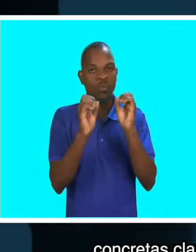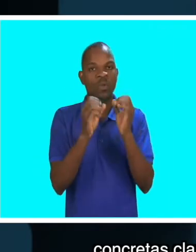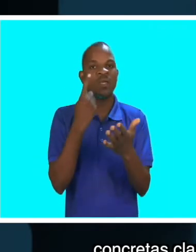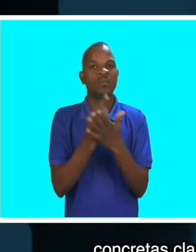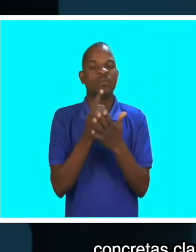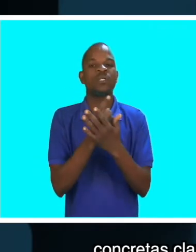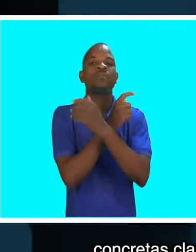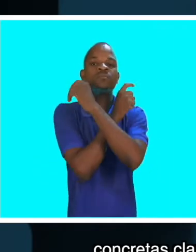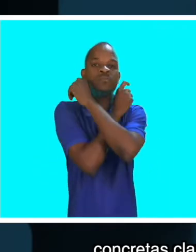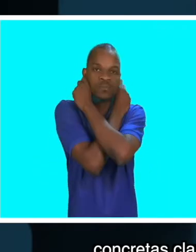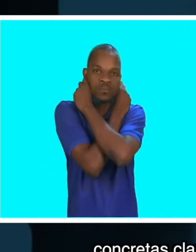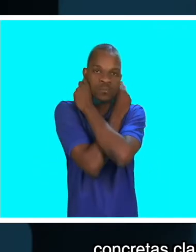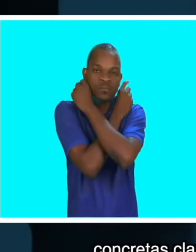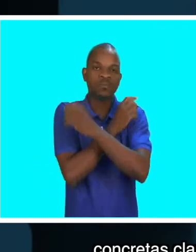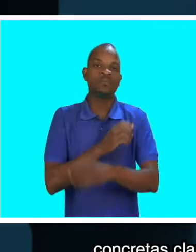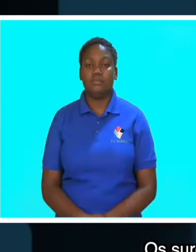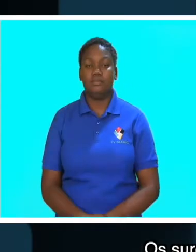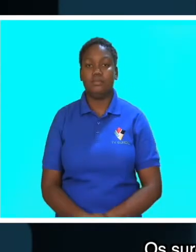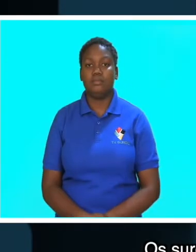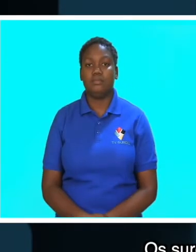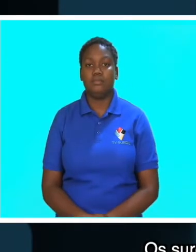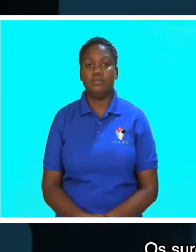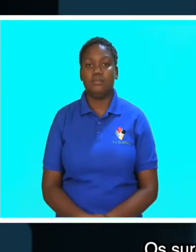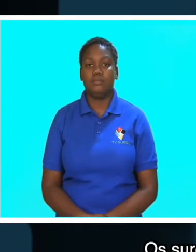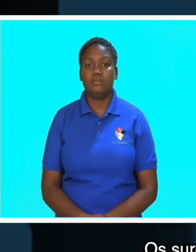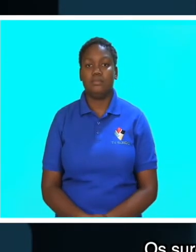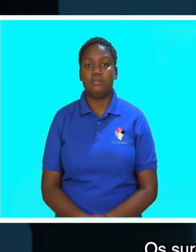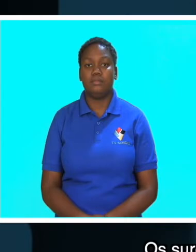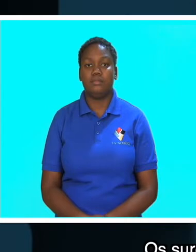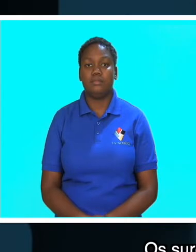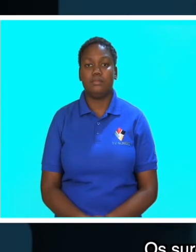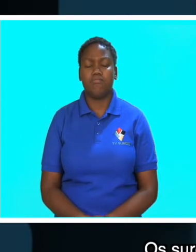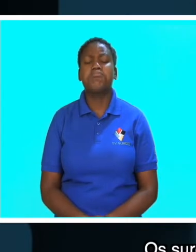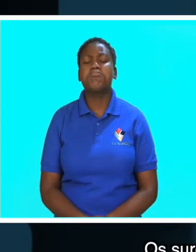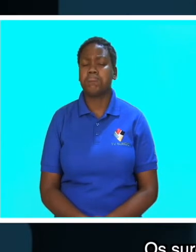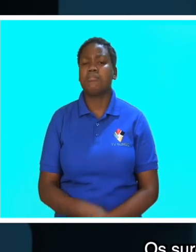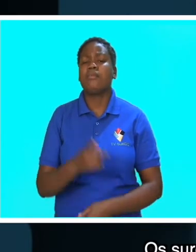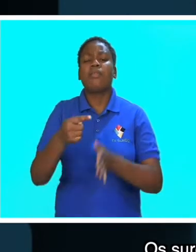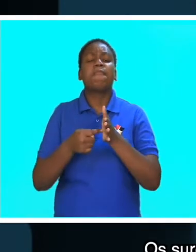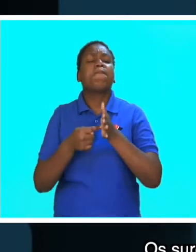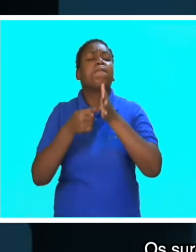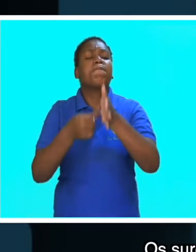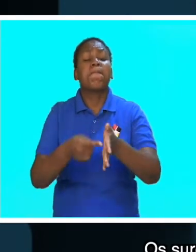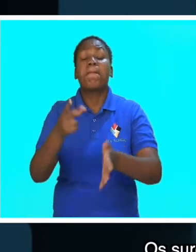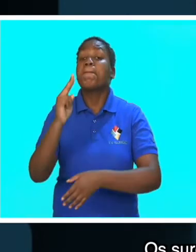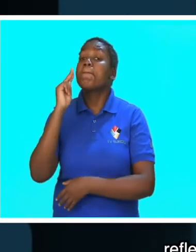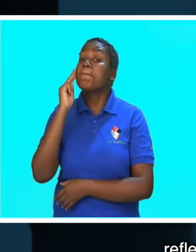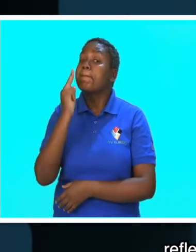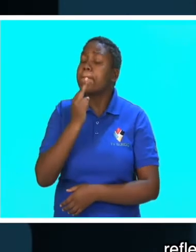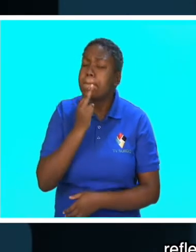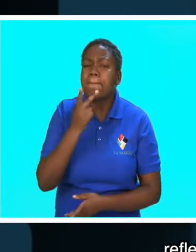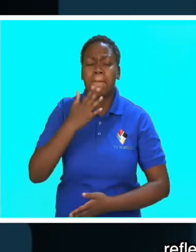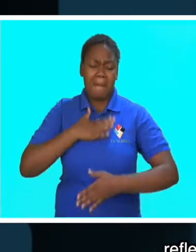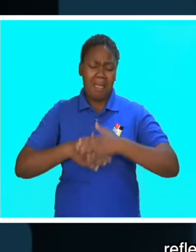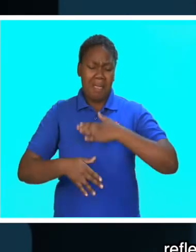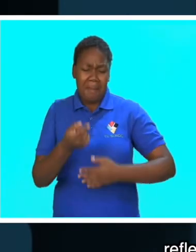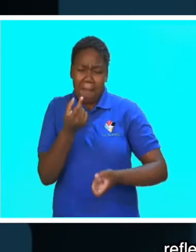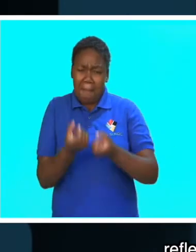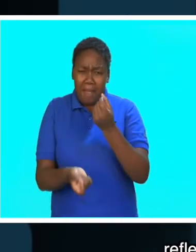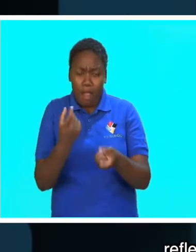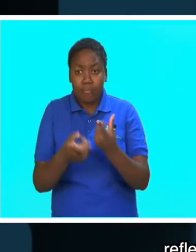com as normas seja penalizado. Os surdos, por exemplo, apresentam alguns pontos que querem ver refletidos